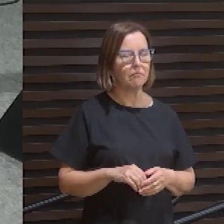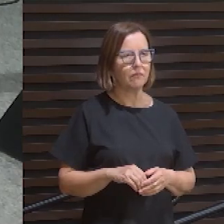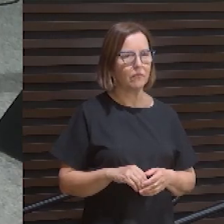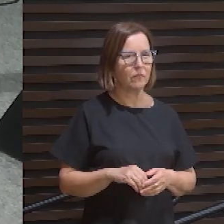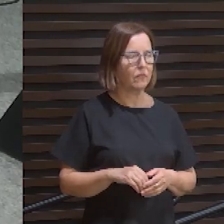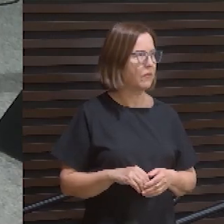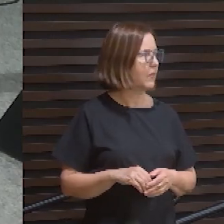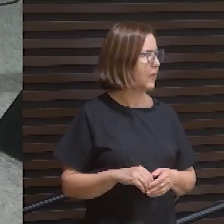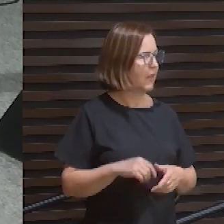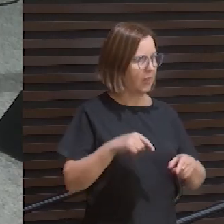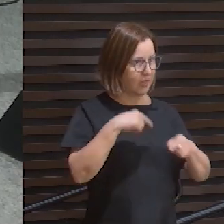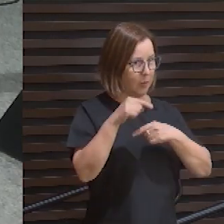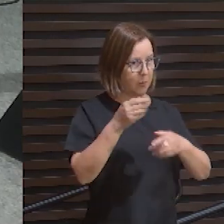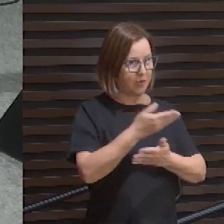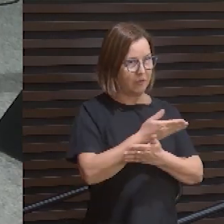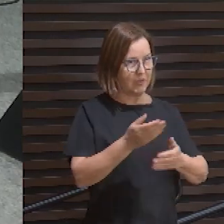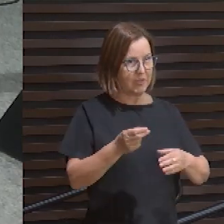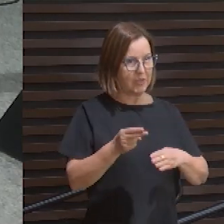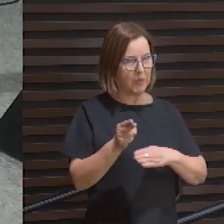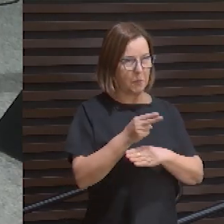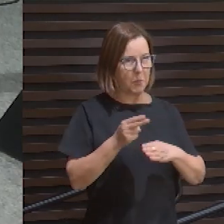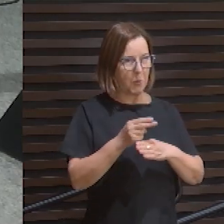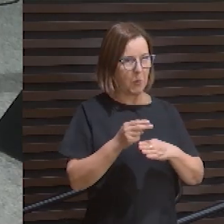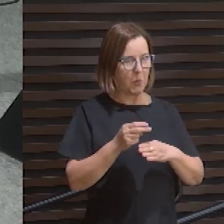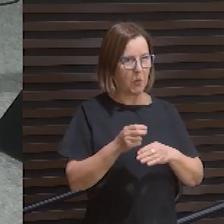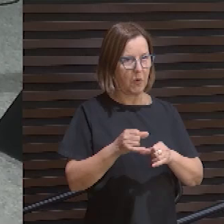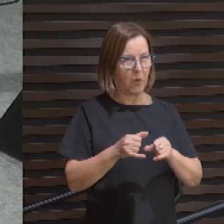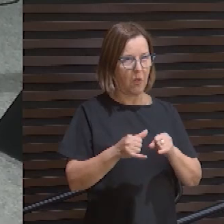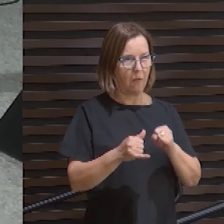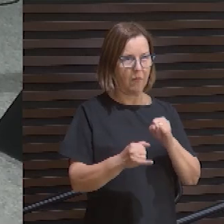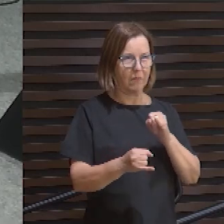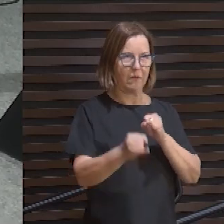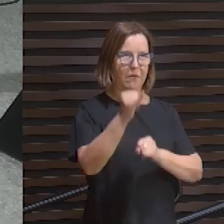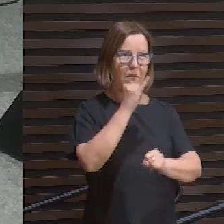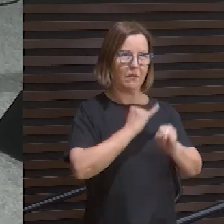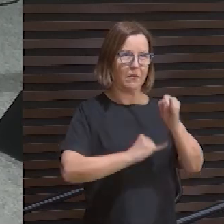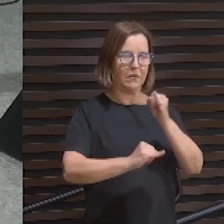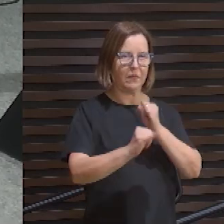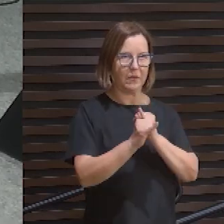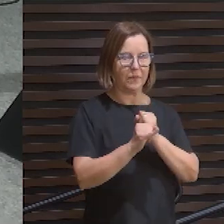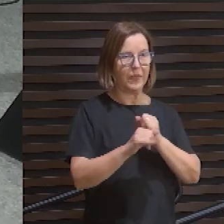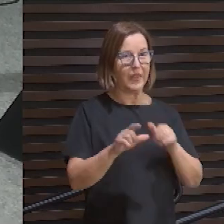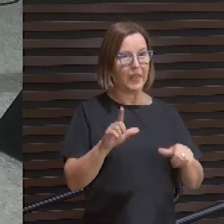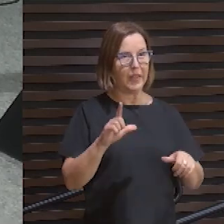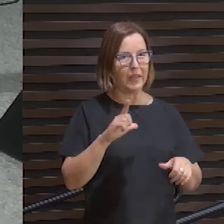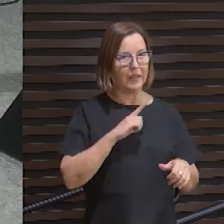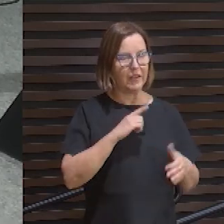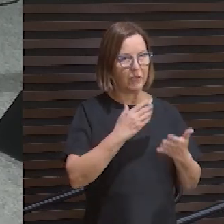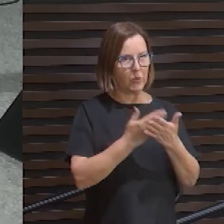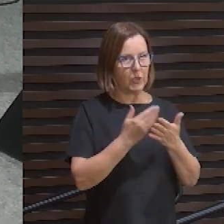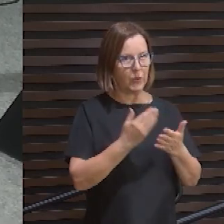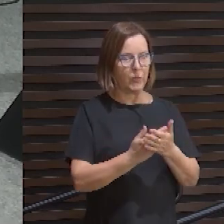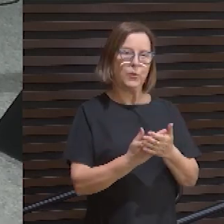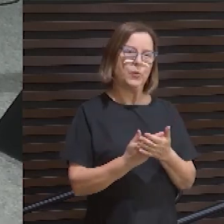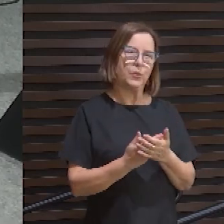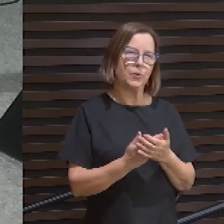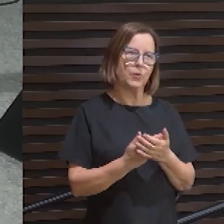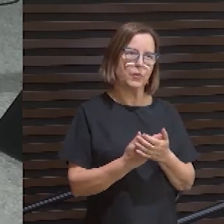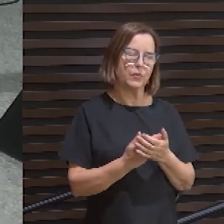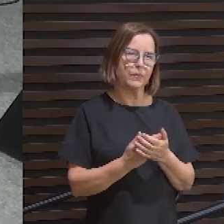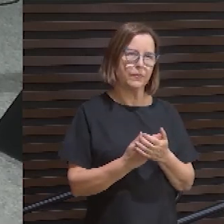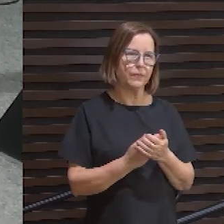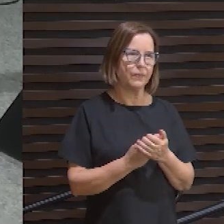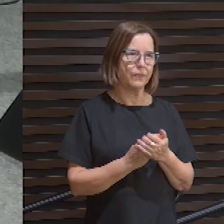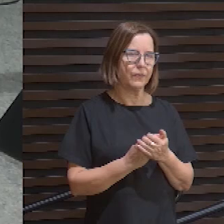depois você procura na internet, houve um estudo feito de retirar